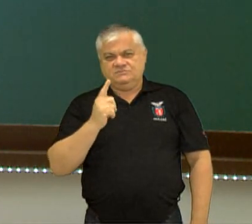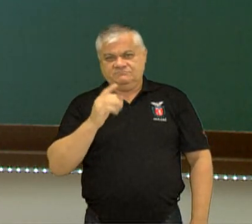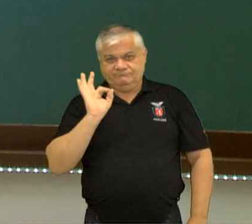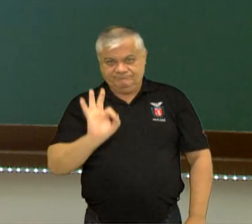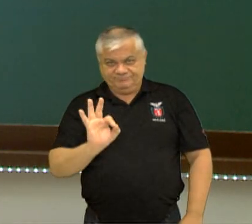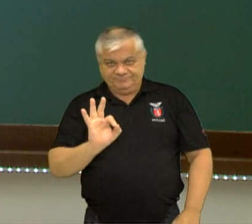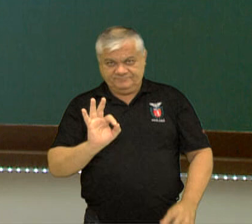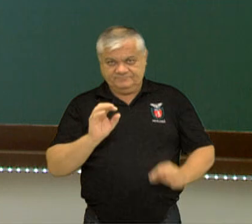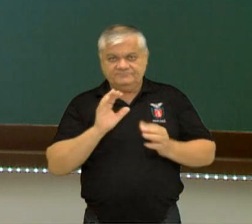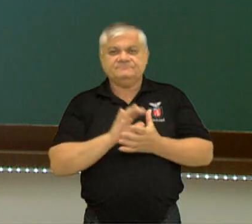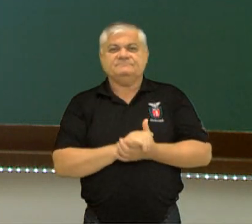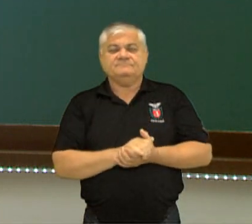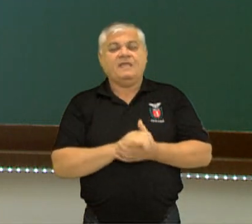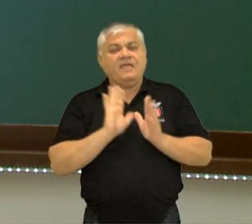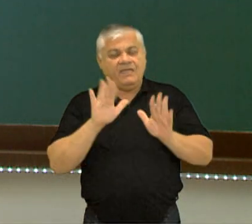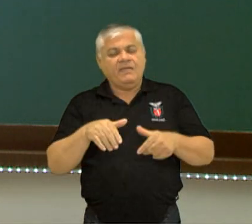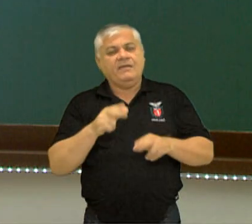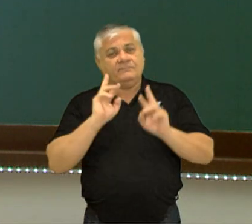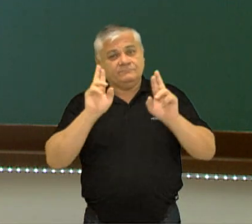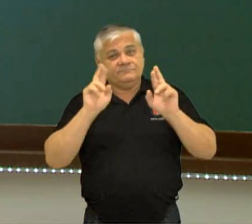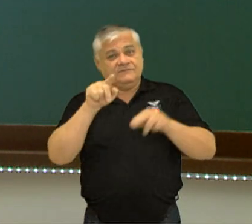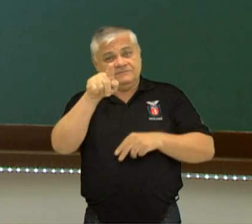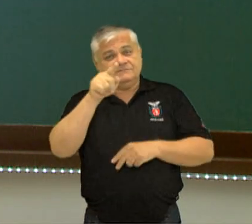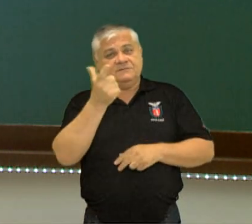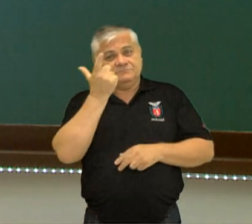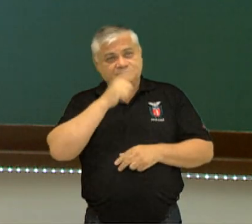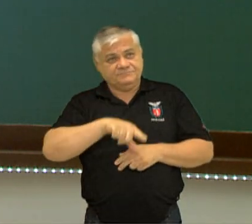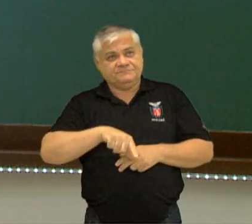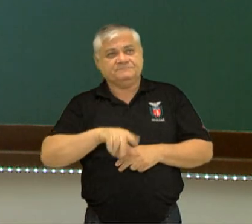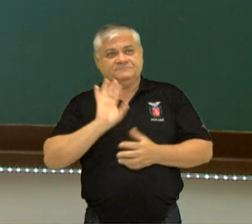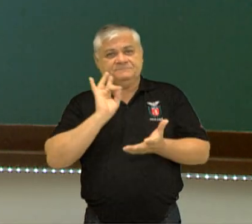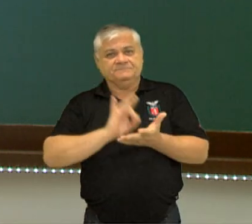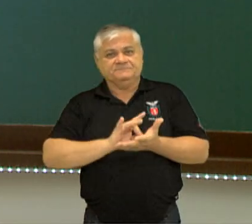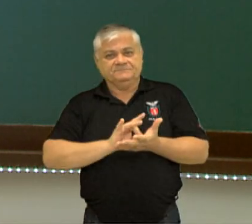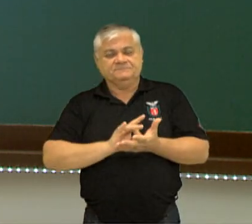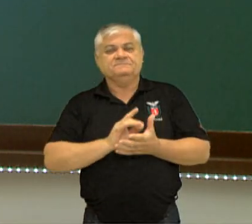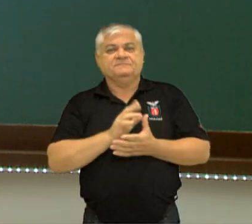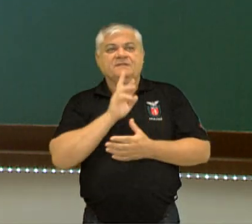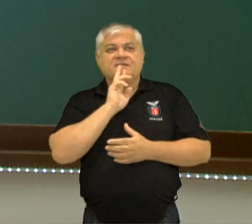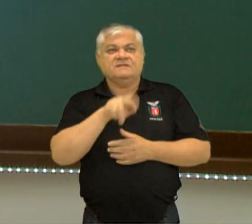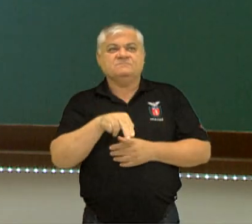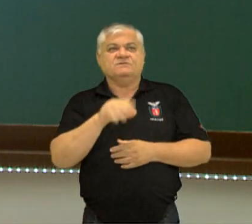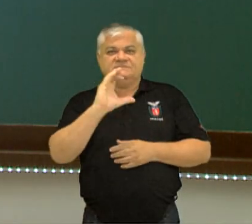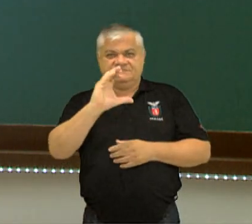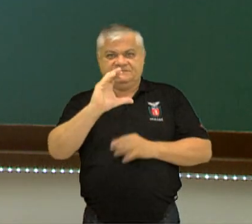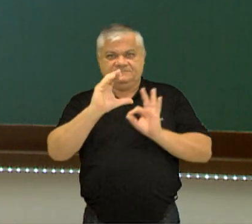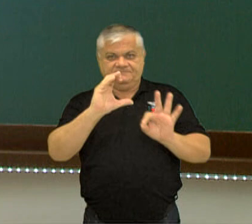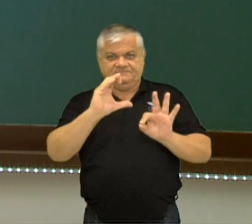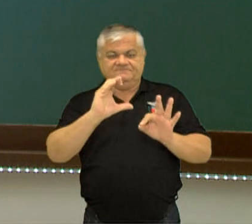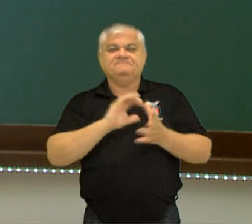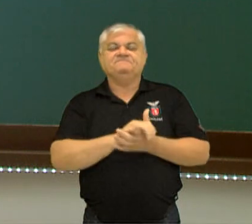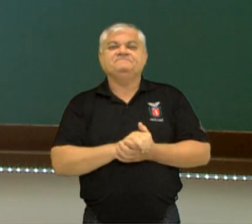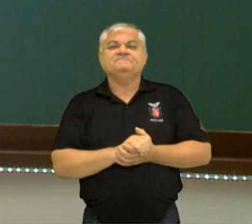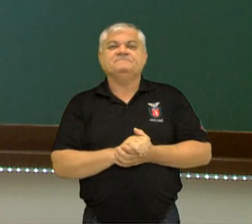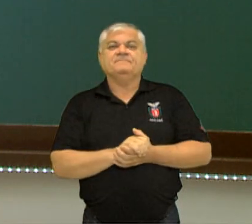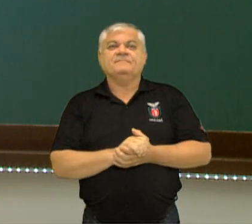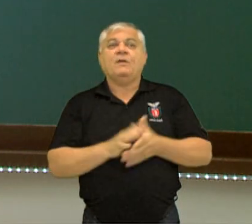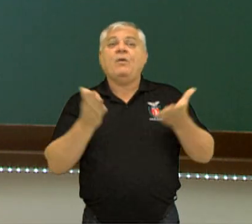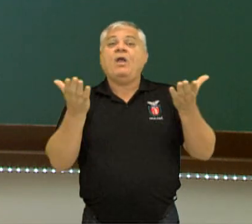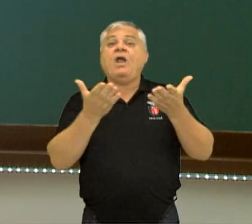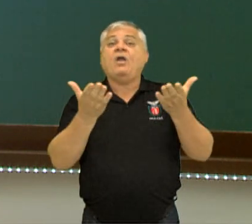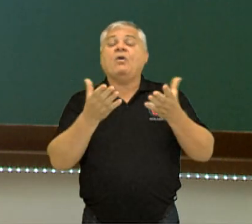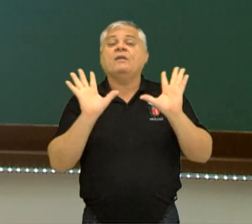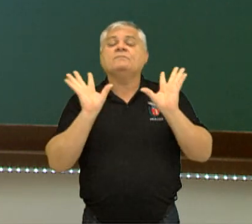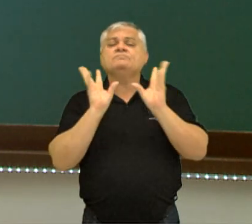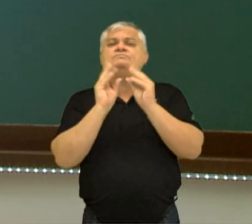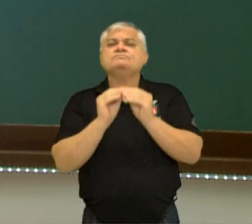Celsius. Beleza? Eu espero que você tenha acertado essa questão. 30 graus Celsius. E é claro, pessoal, agora